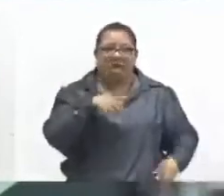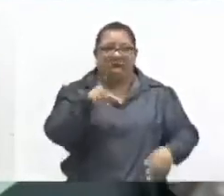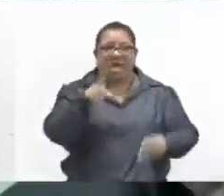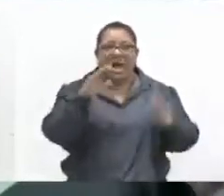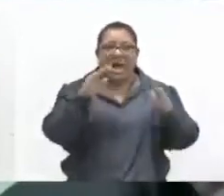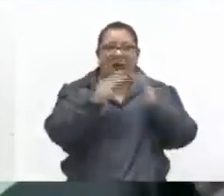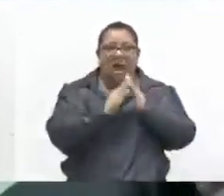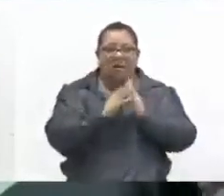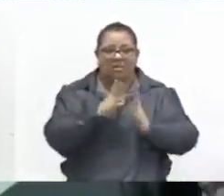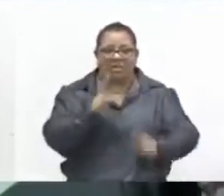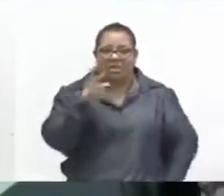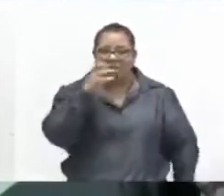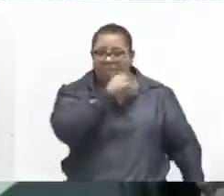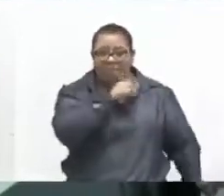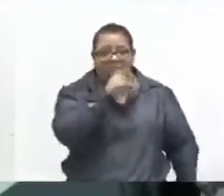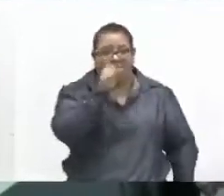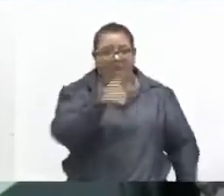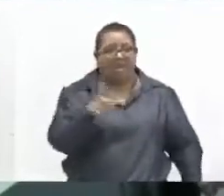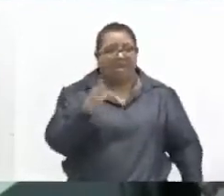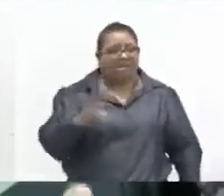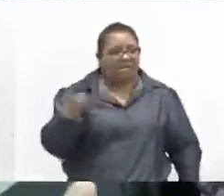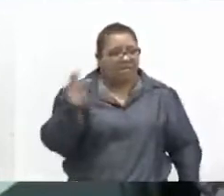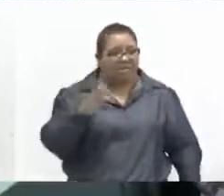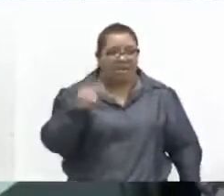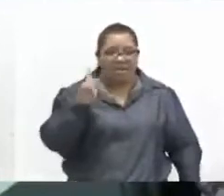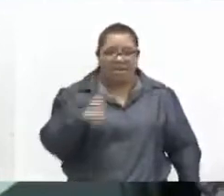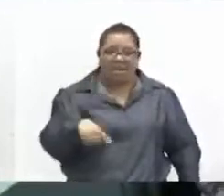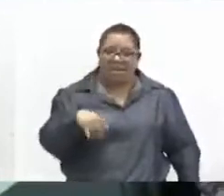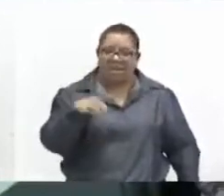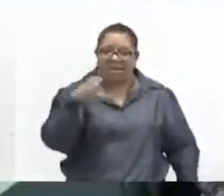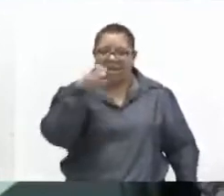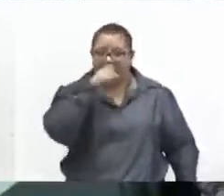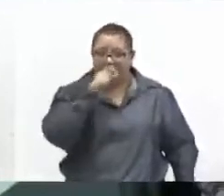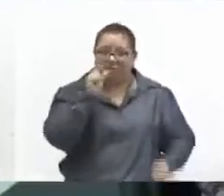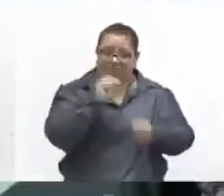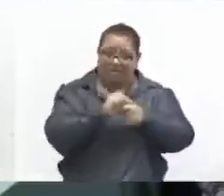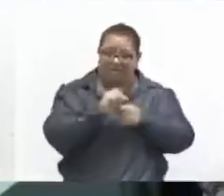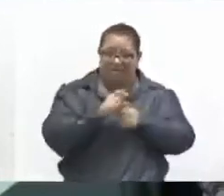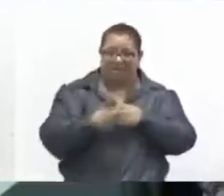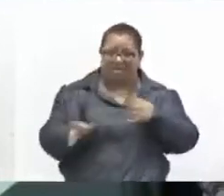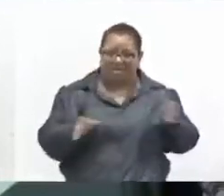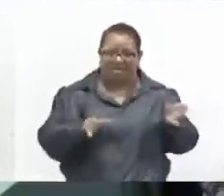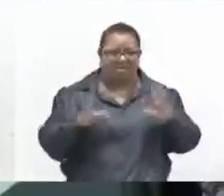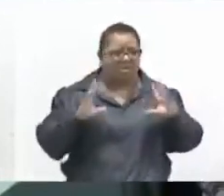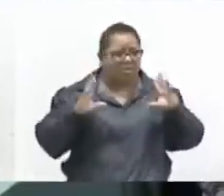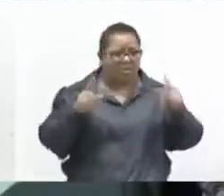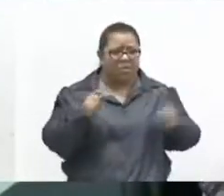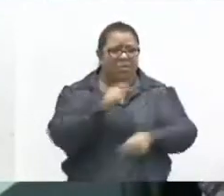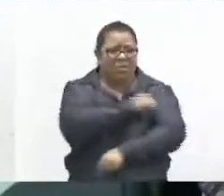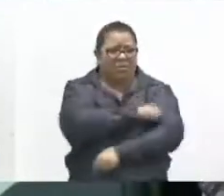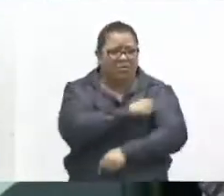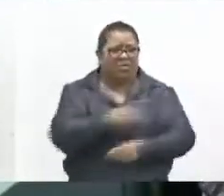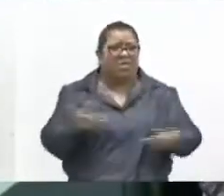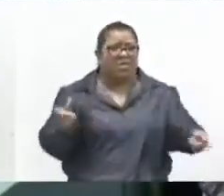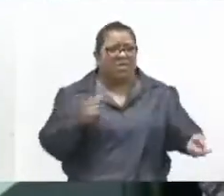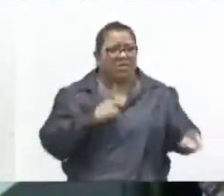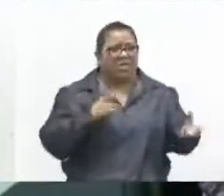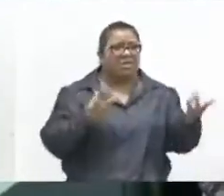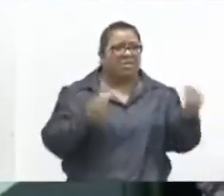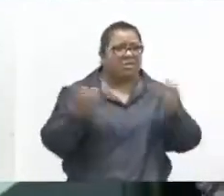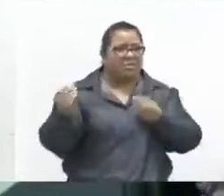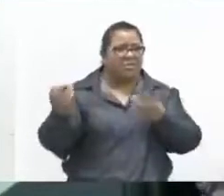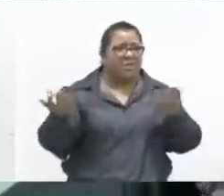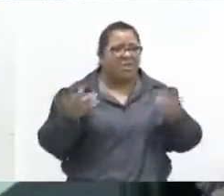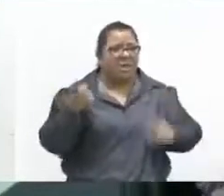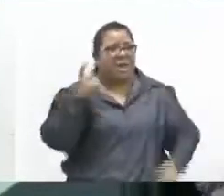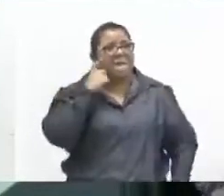casa, porque, gente, é isso, a universidade é isso. A universidade é feita para isso, para abranger todos os estudantes. E a gente tem muito. A gente fica